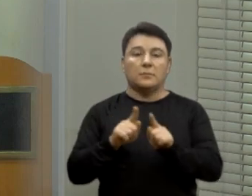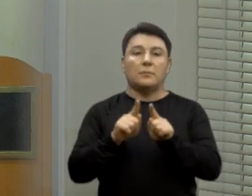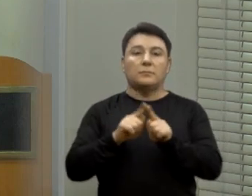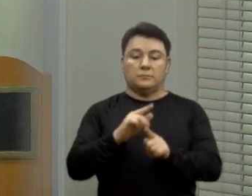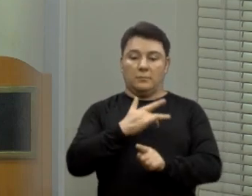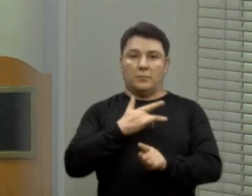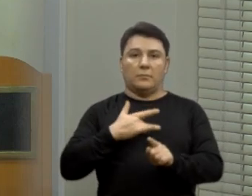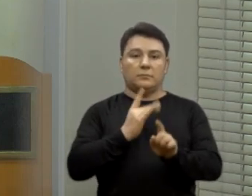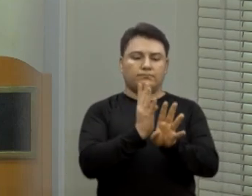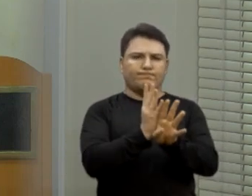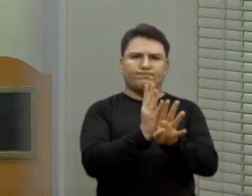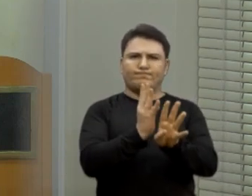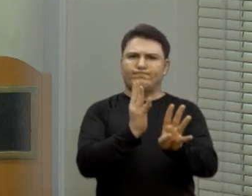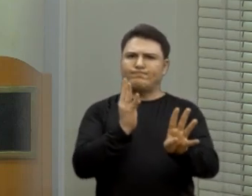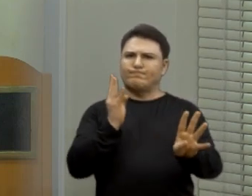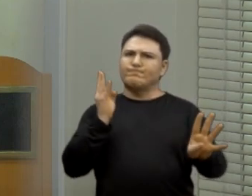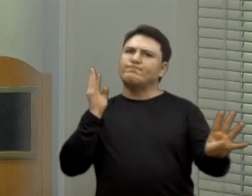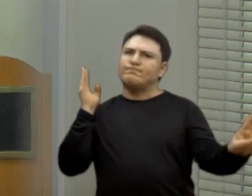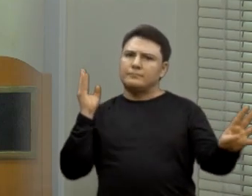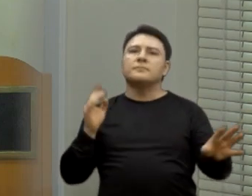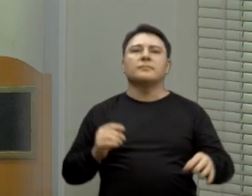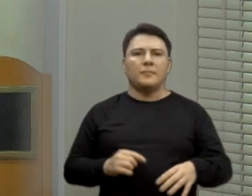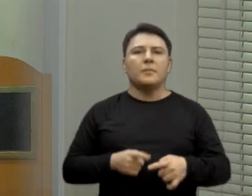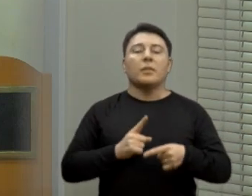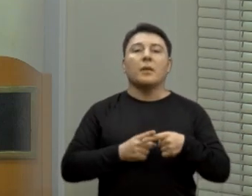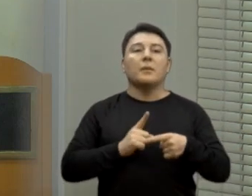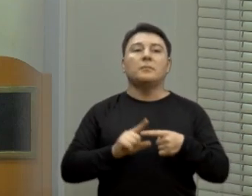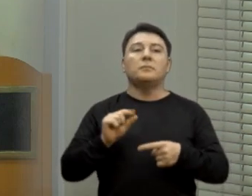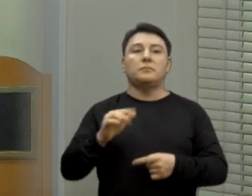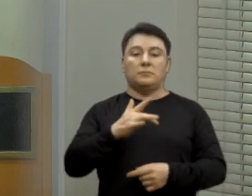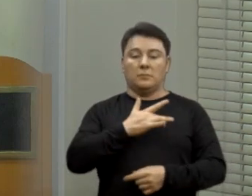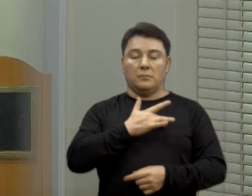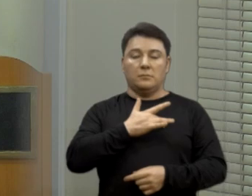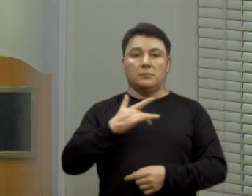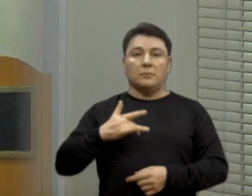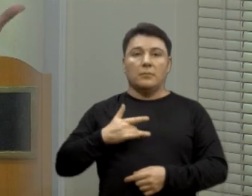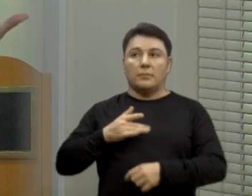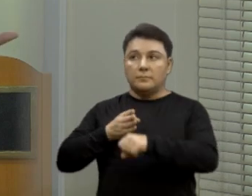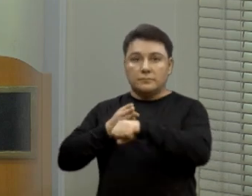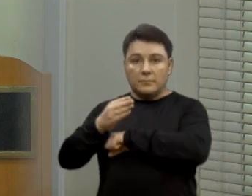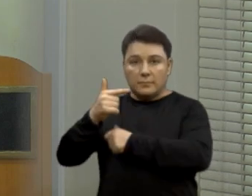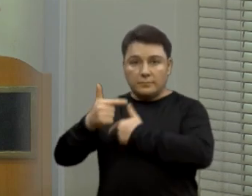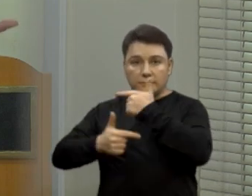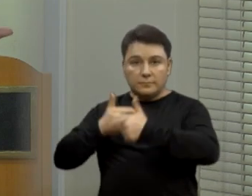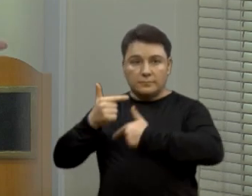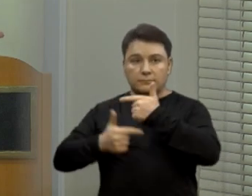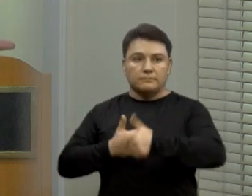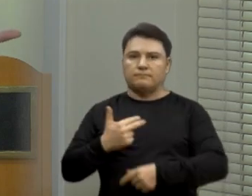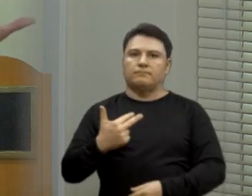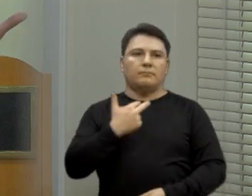saúde aumentaram assustadoramente, porque os nossos servidores não têm como